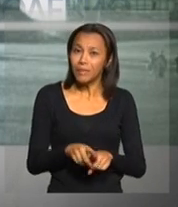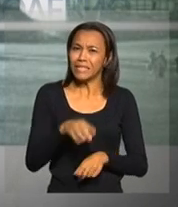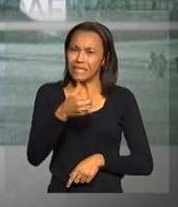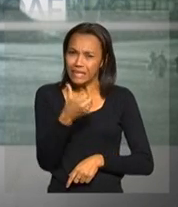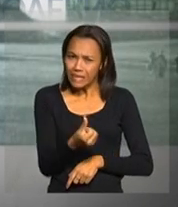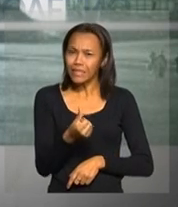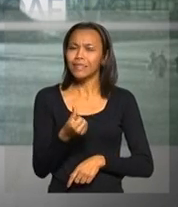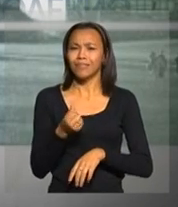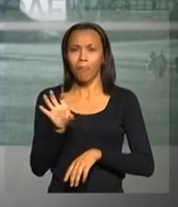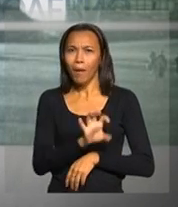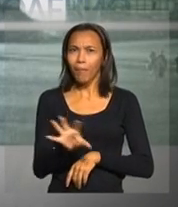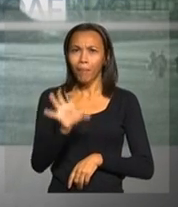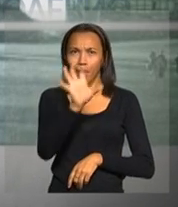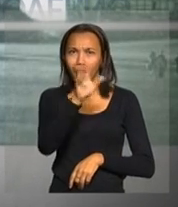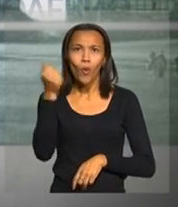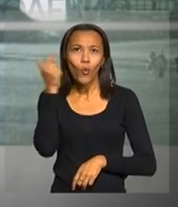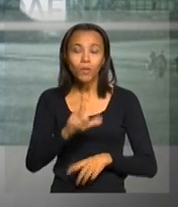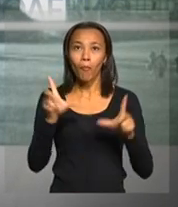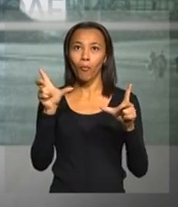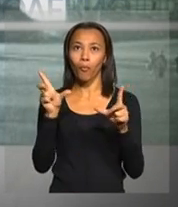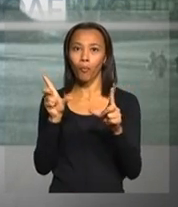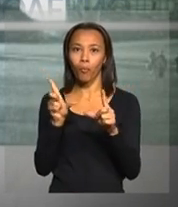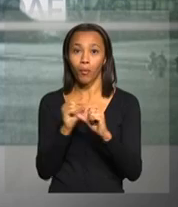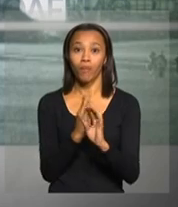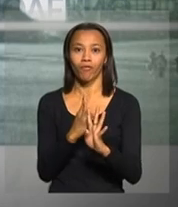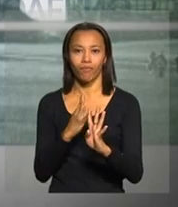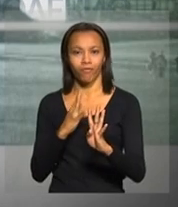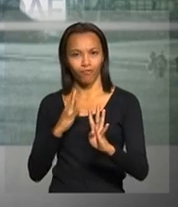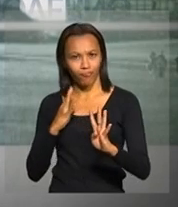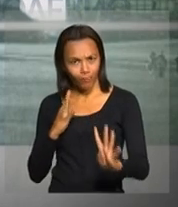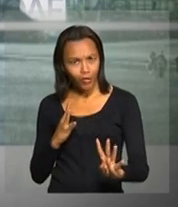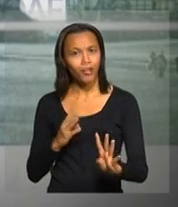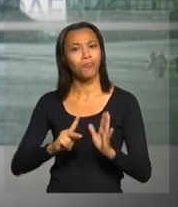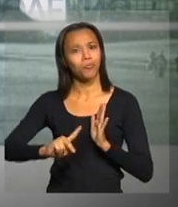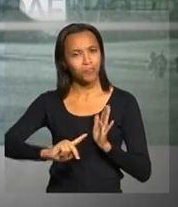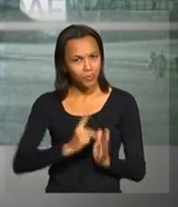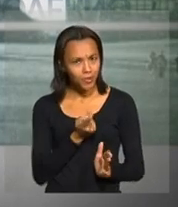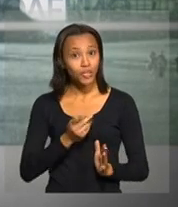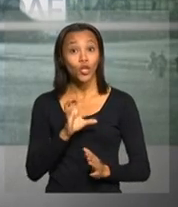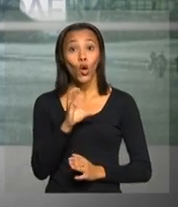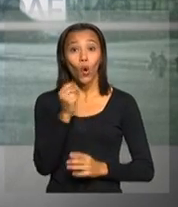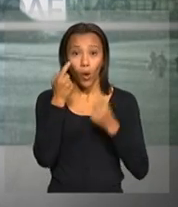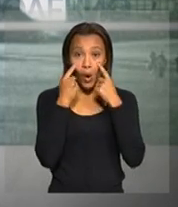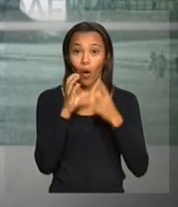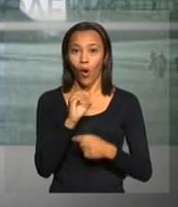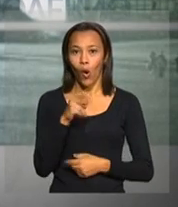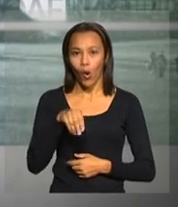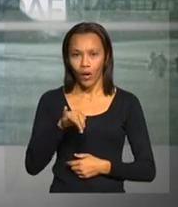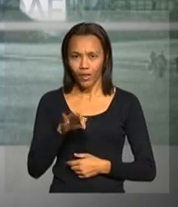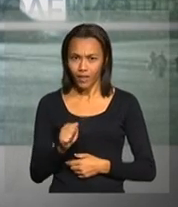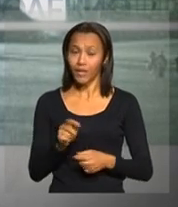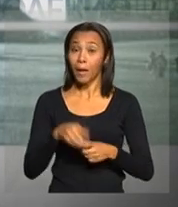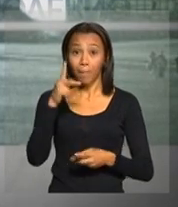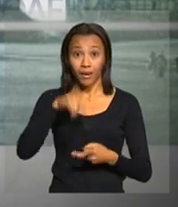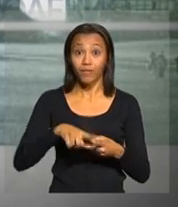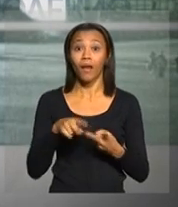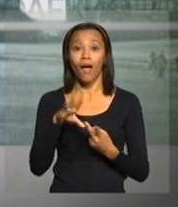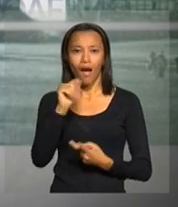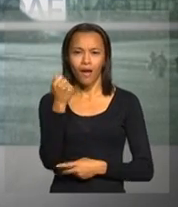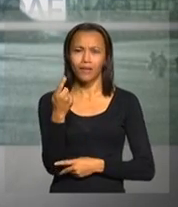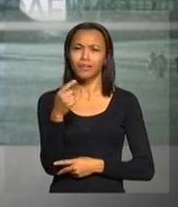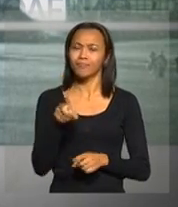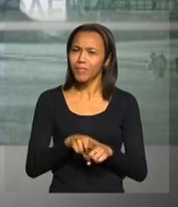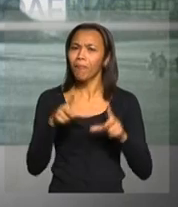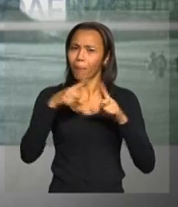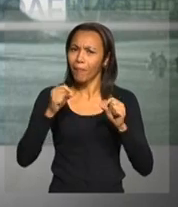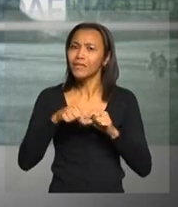6 estados conseguiram zerar a fila de espera pelo transplante de córnea: Paraná, Acre, Espírito Santo, Distrito